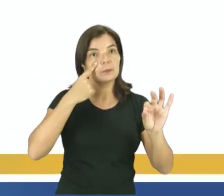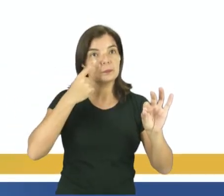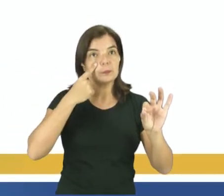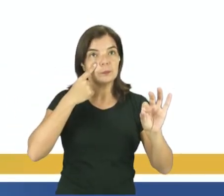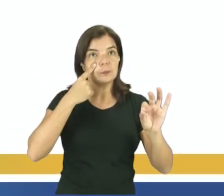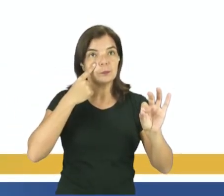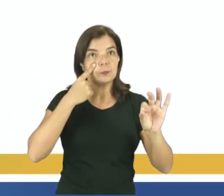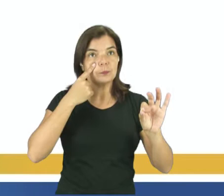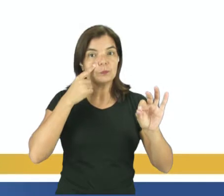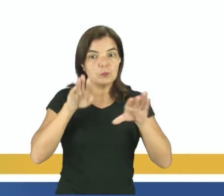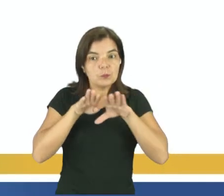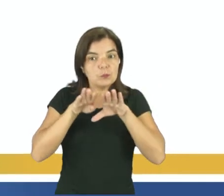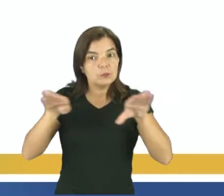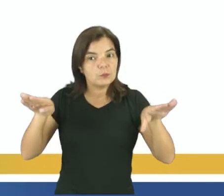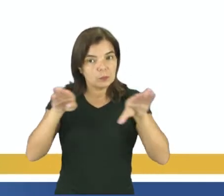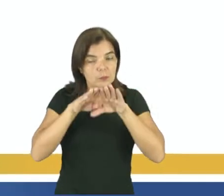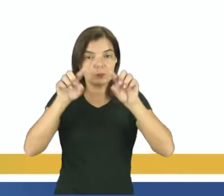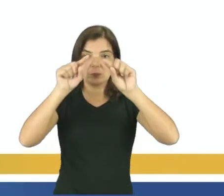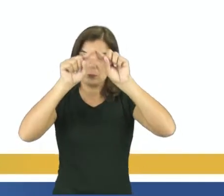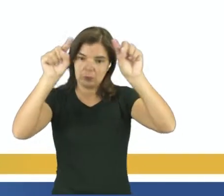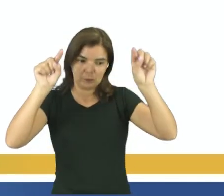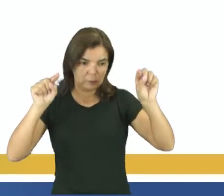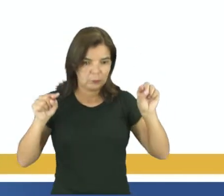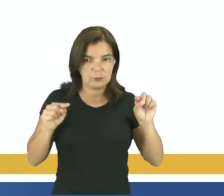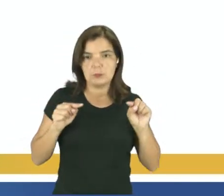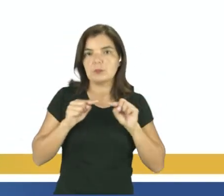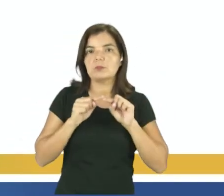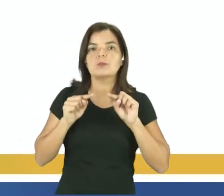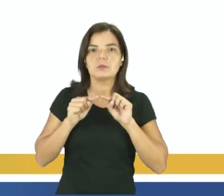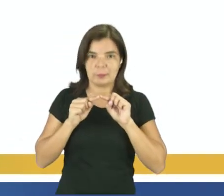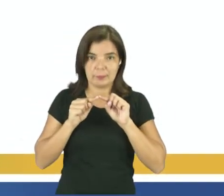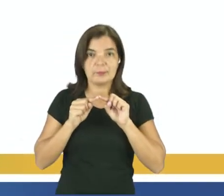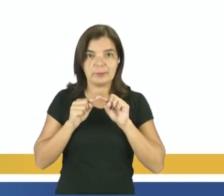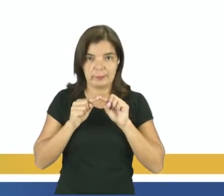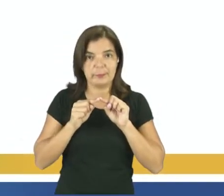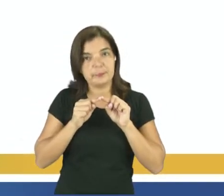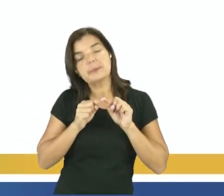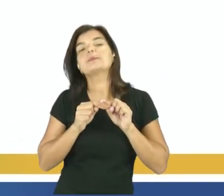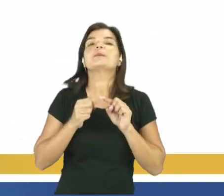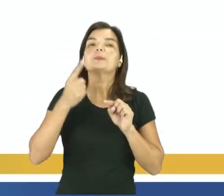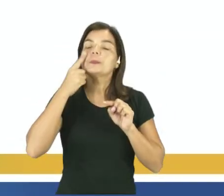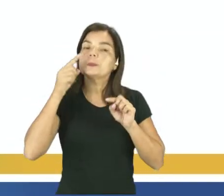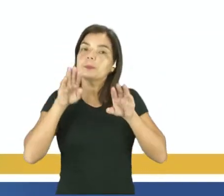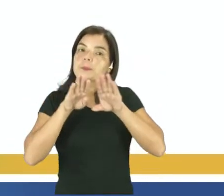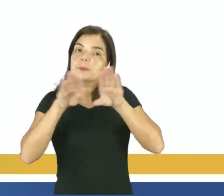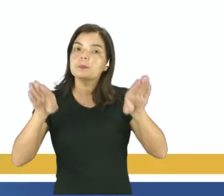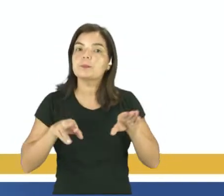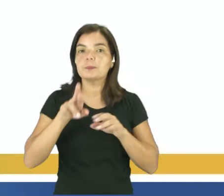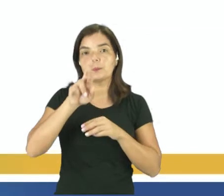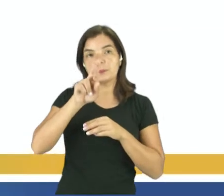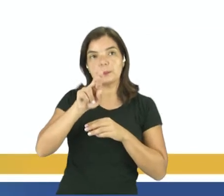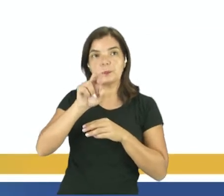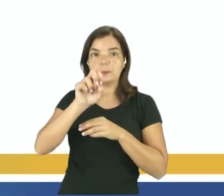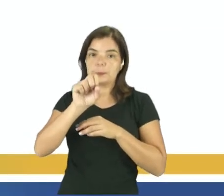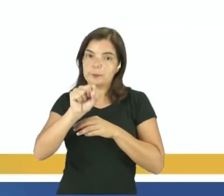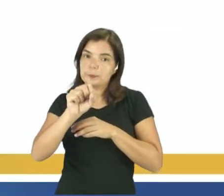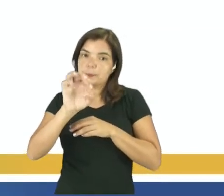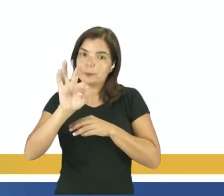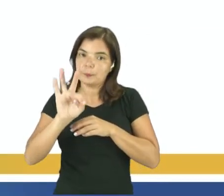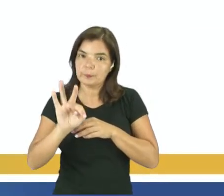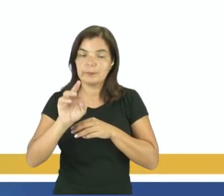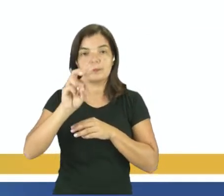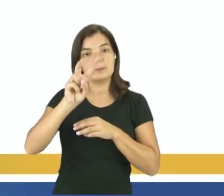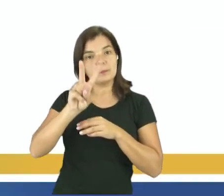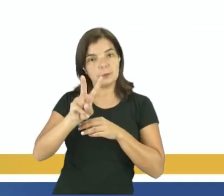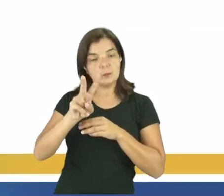nós estamos num plano. Você pode pensar no plano aí da sua TV, né? As retas R, S, T